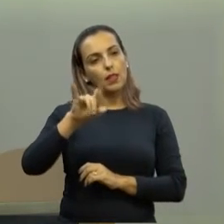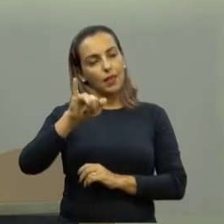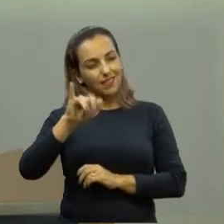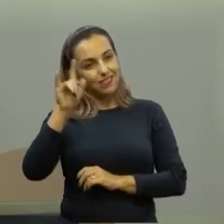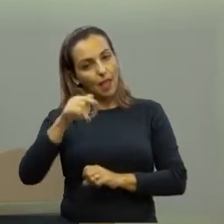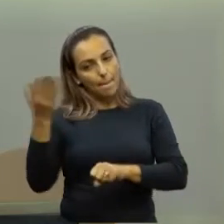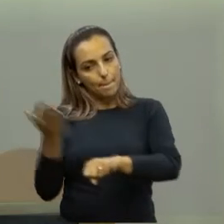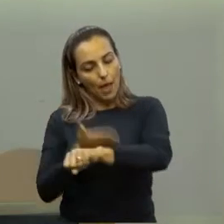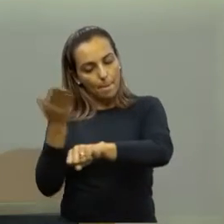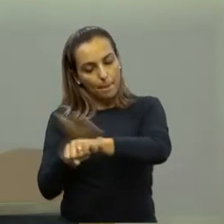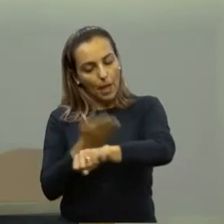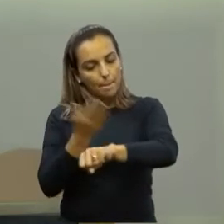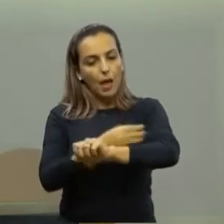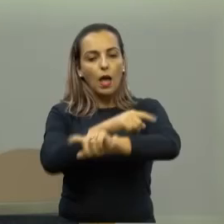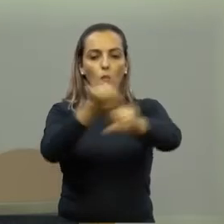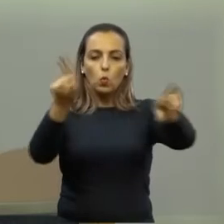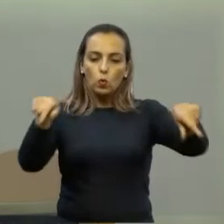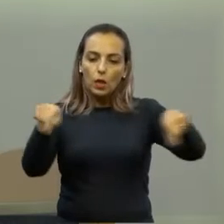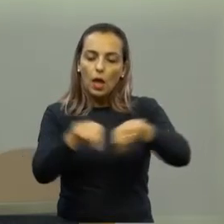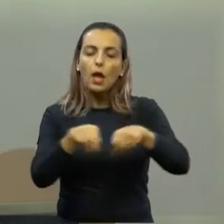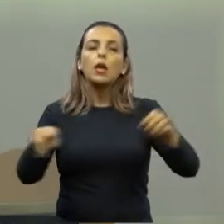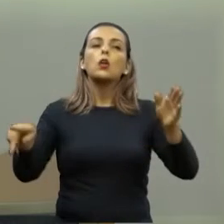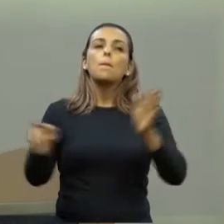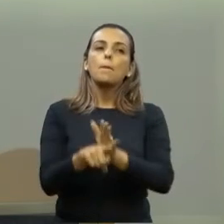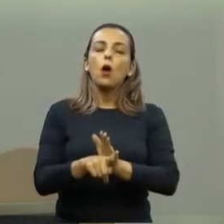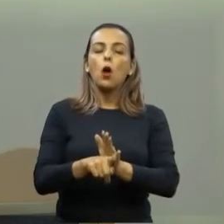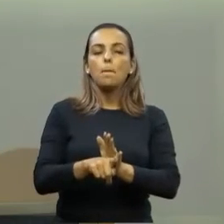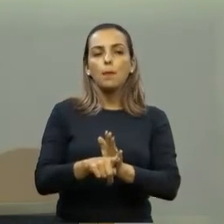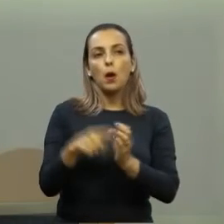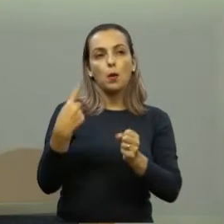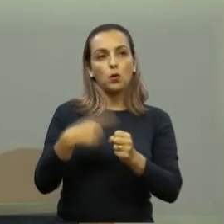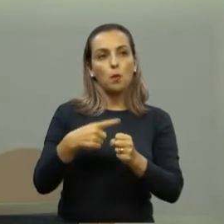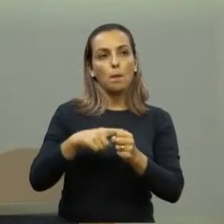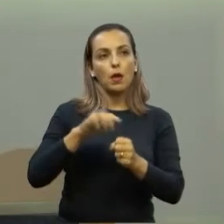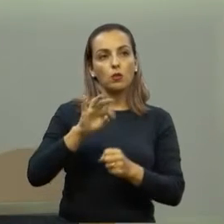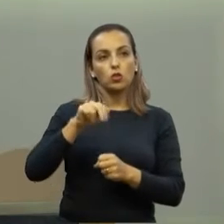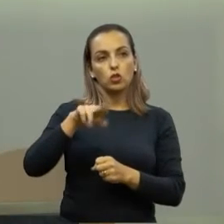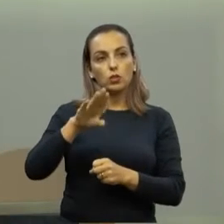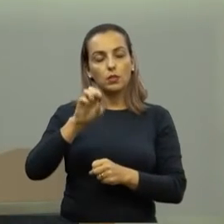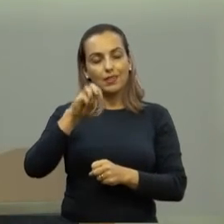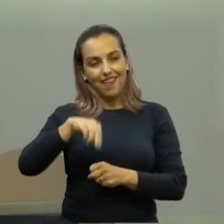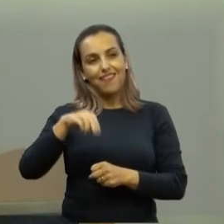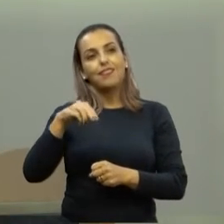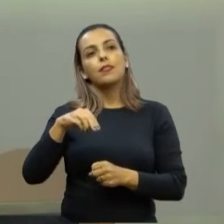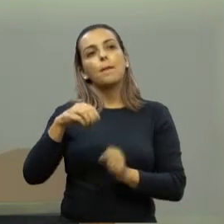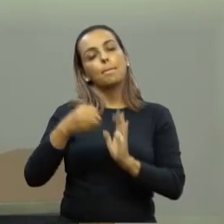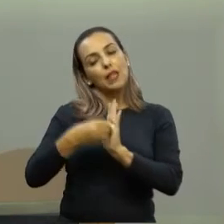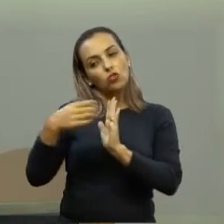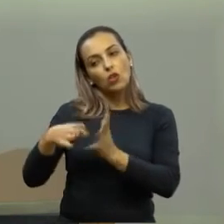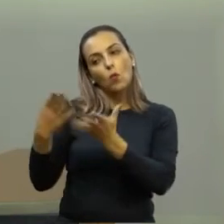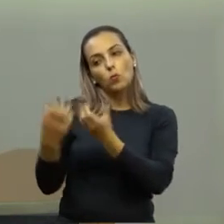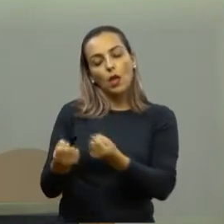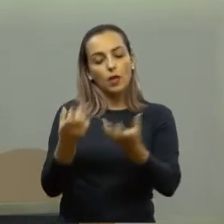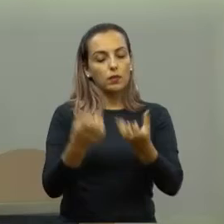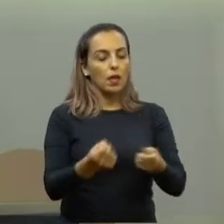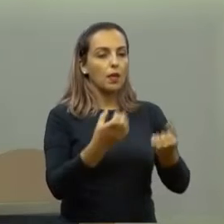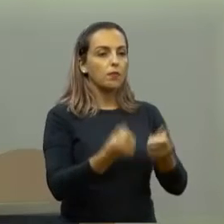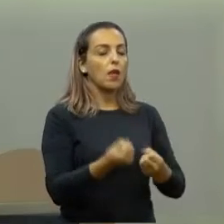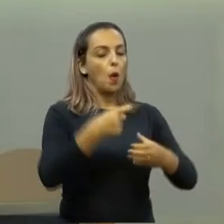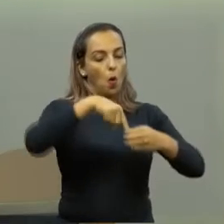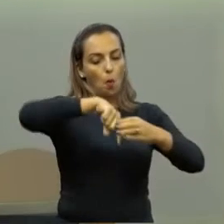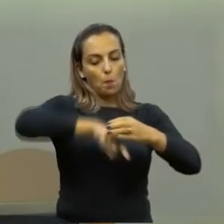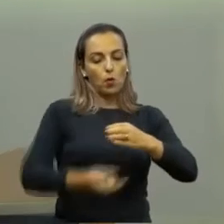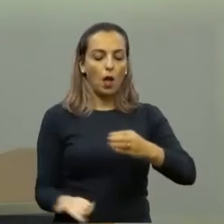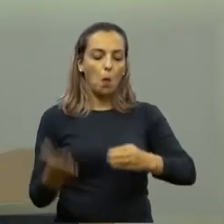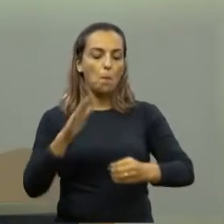1973 limpeza capinação no terreno da rua prima Torquato no bairro Jardim chinês indicação 886 tapa-buraco esse